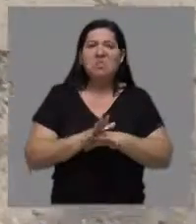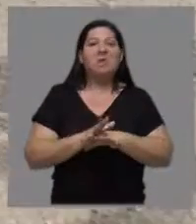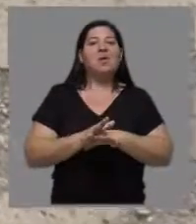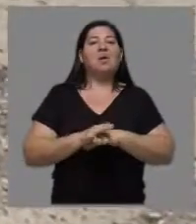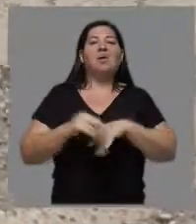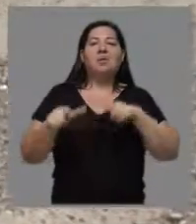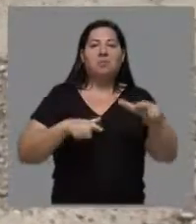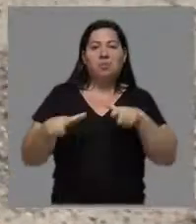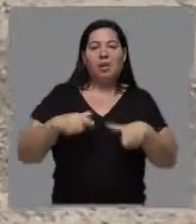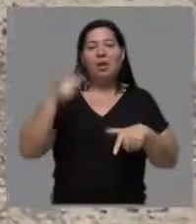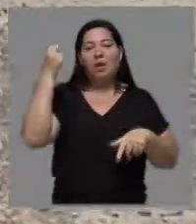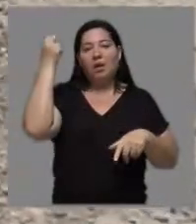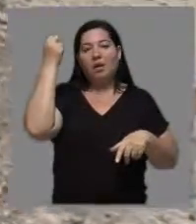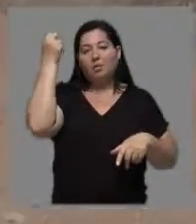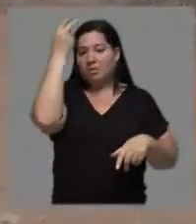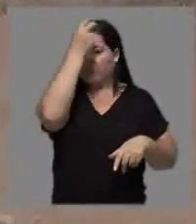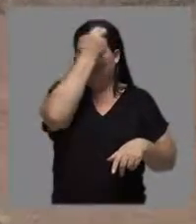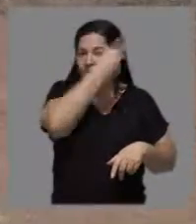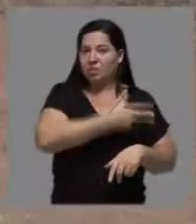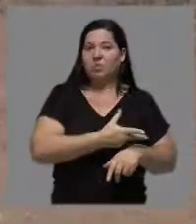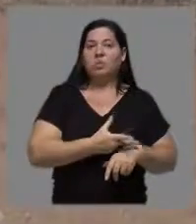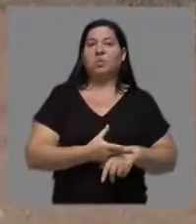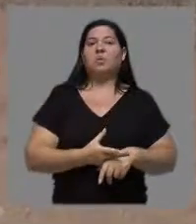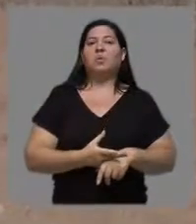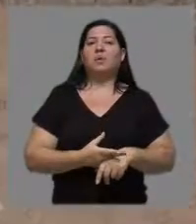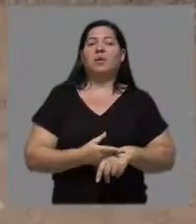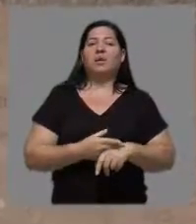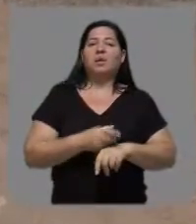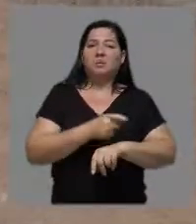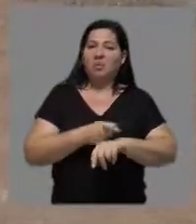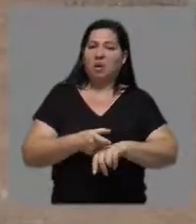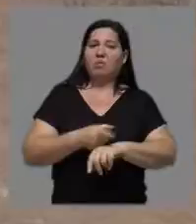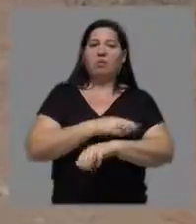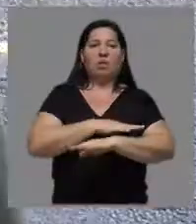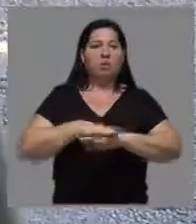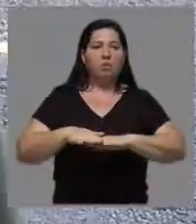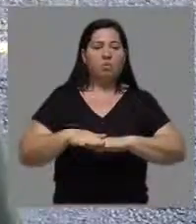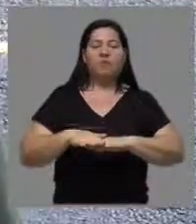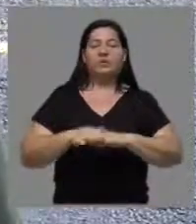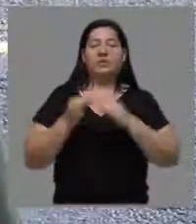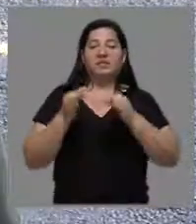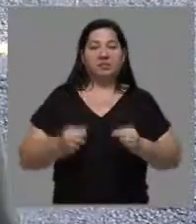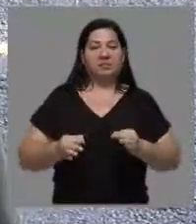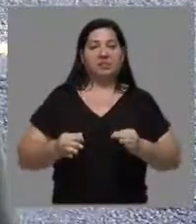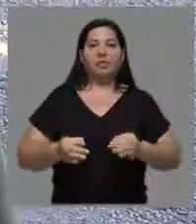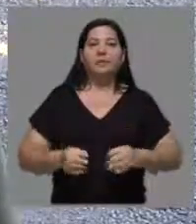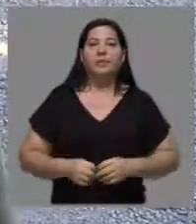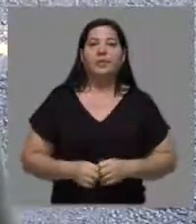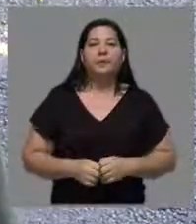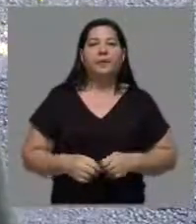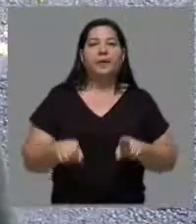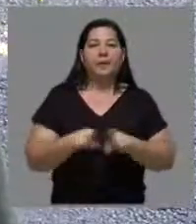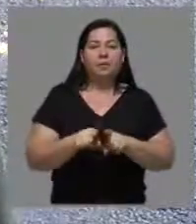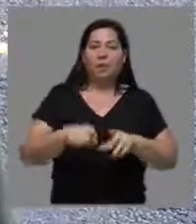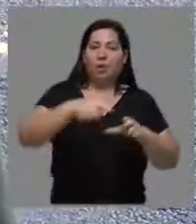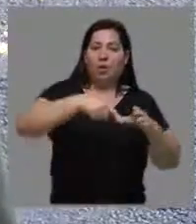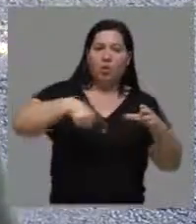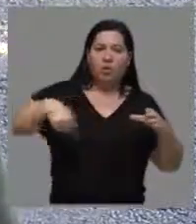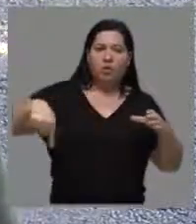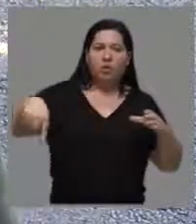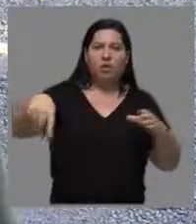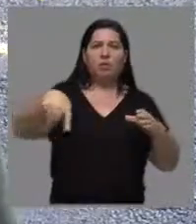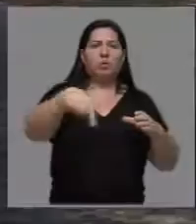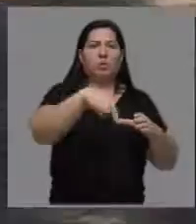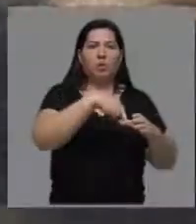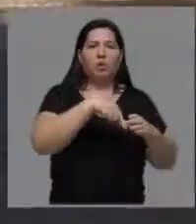trabalho de 2 dias, foi aberto os buracos e na sequência já tapado junto ali com a Miguel Leal. Vereador Antônio Góes, nós temos uma rotatória com